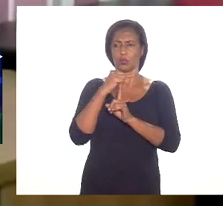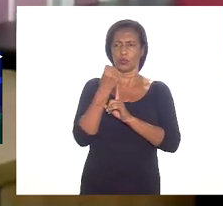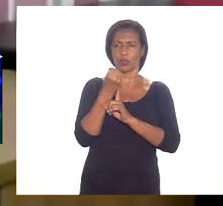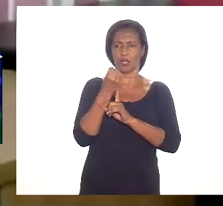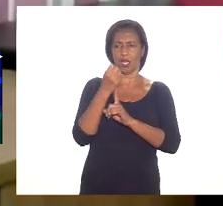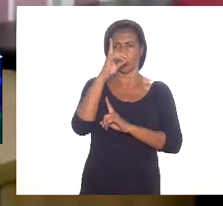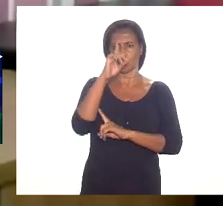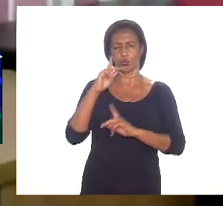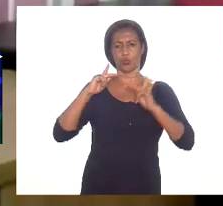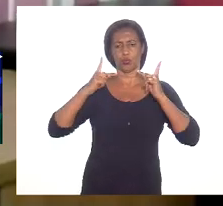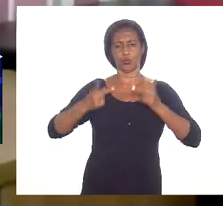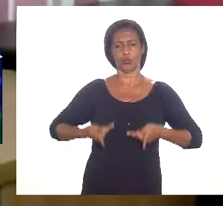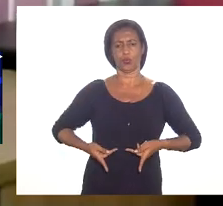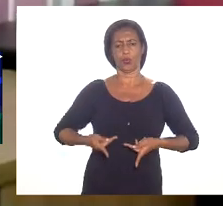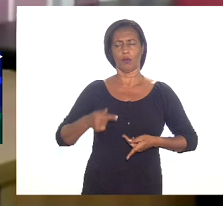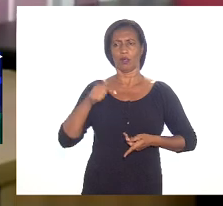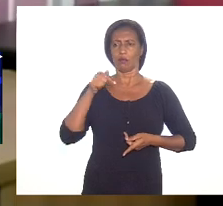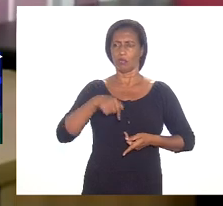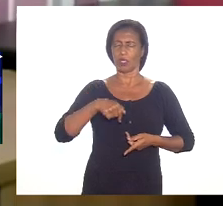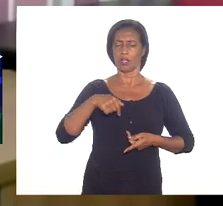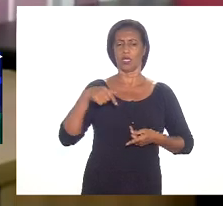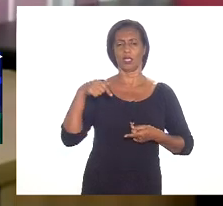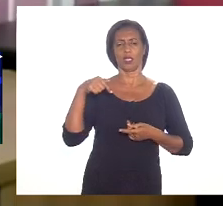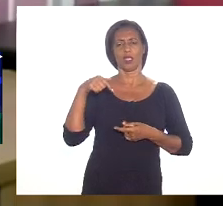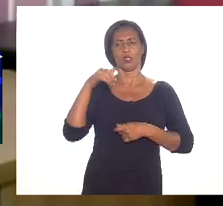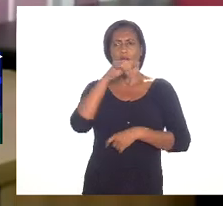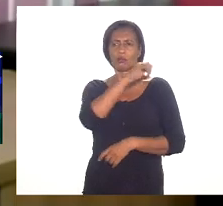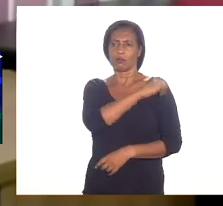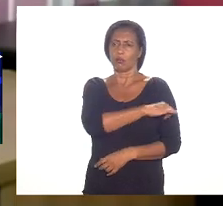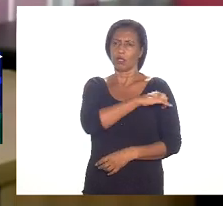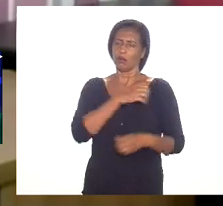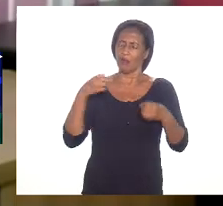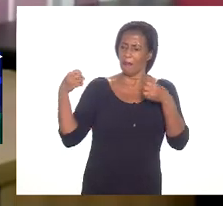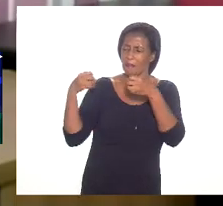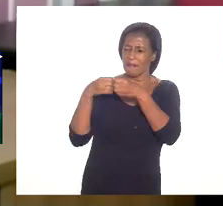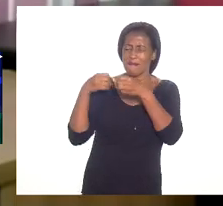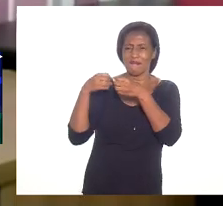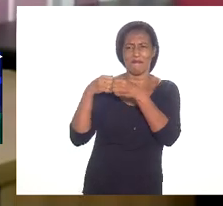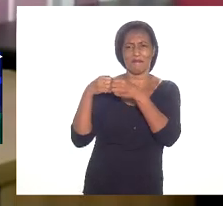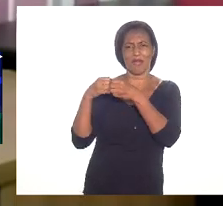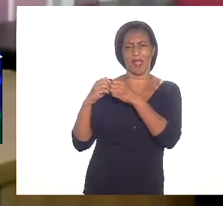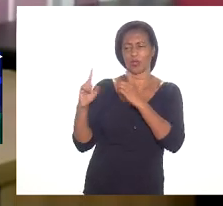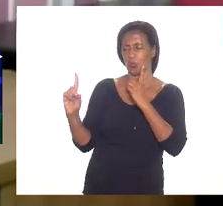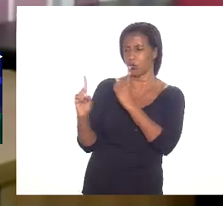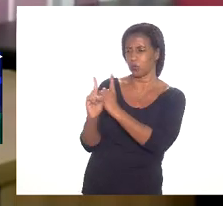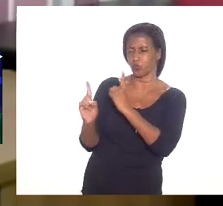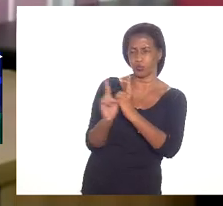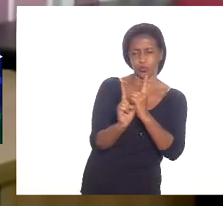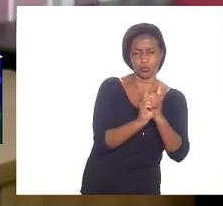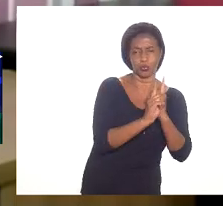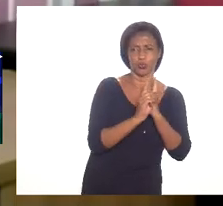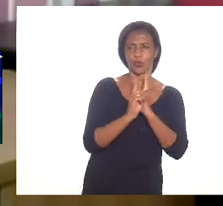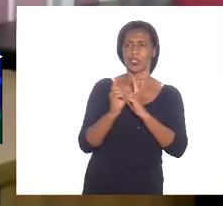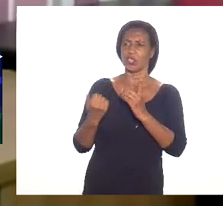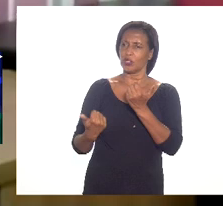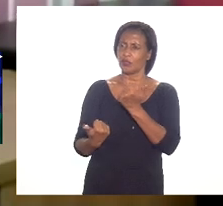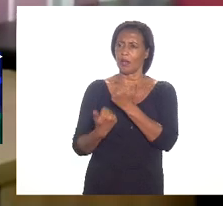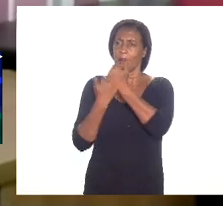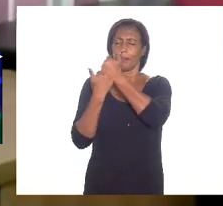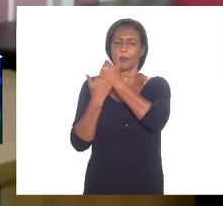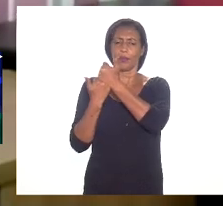e do município do Rio tive muito próximo essa população e também tive ali o apoio de